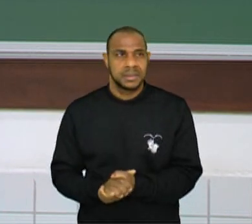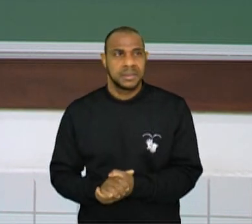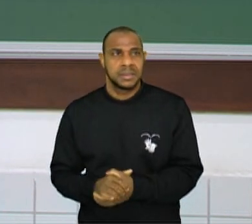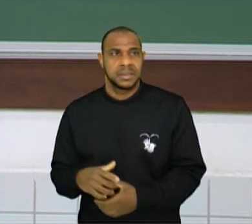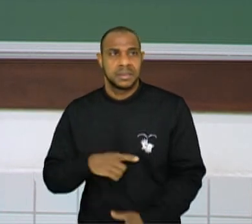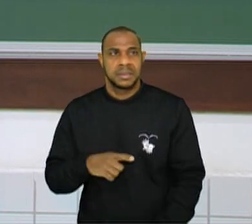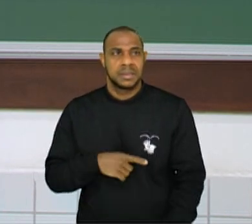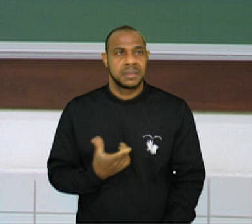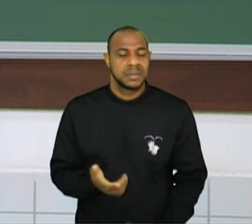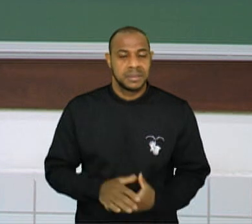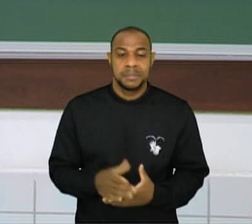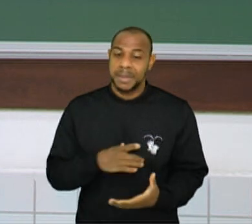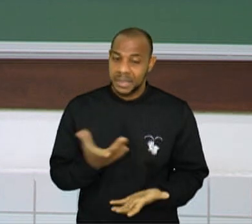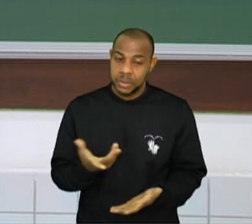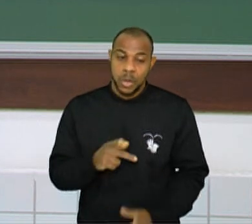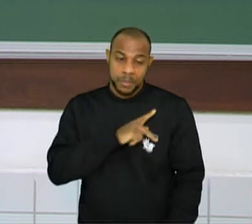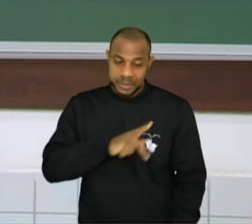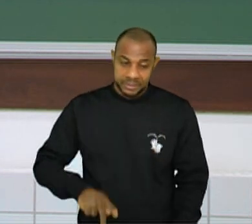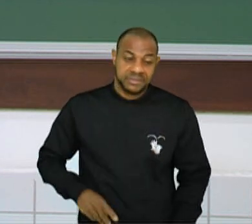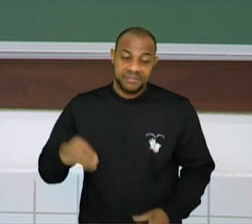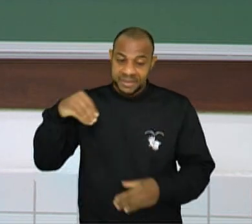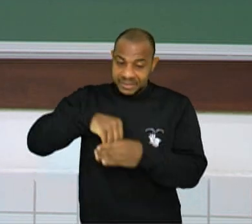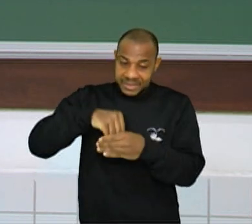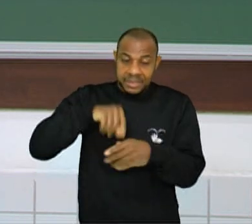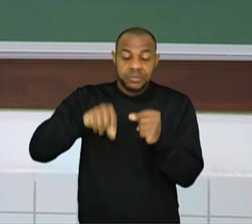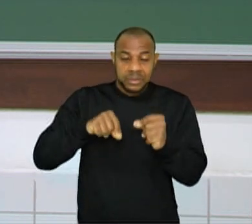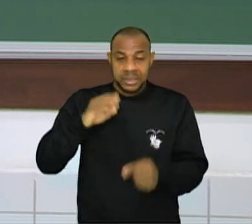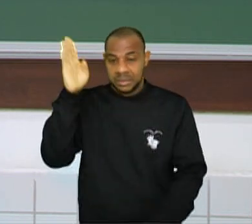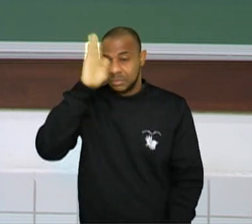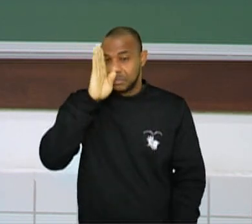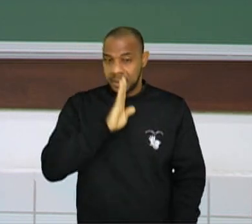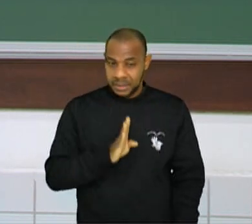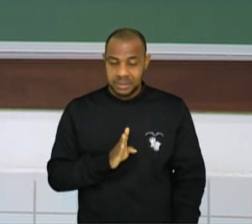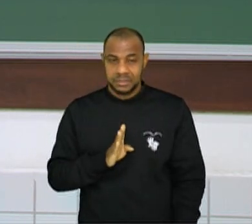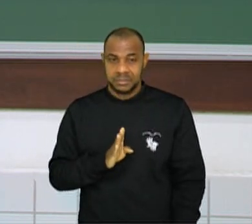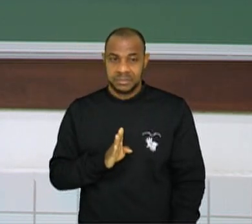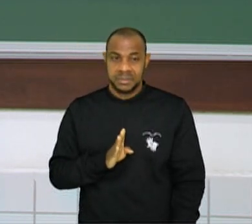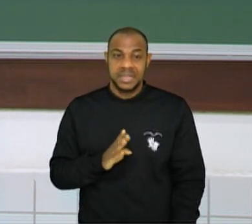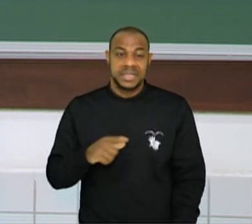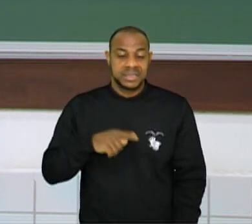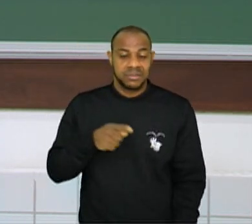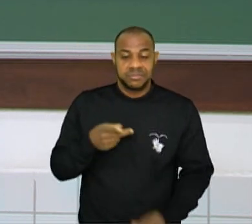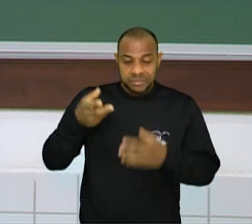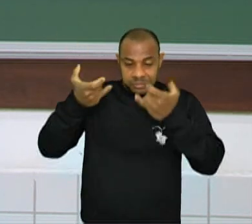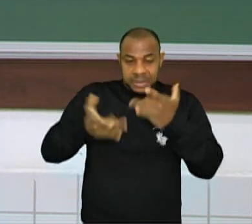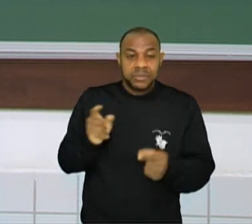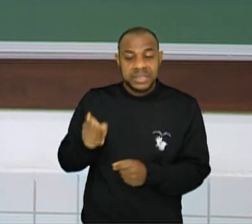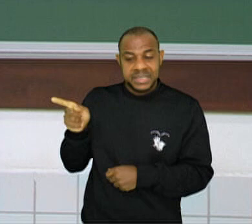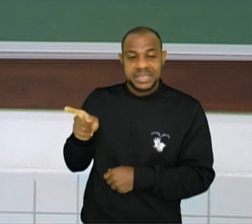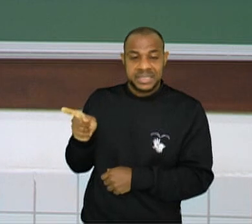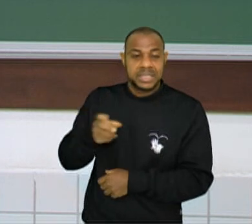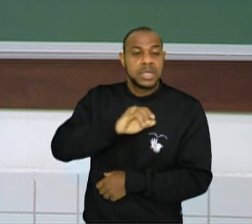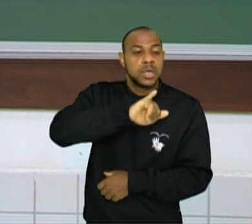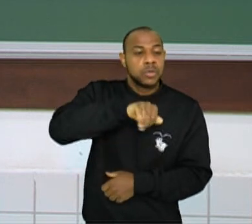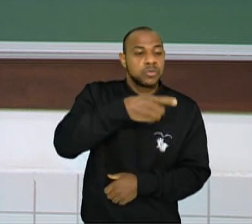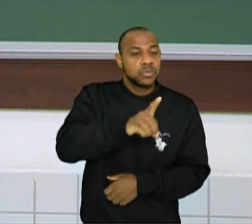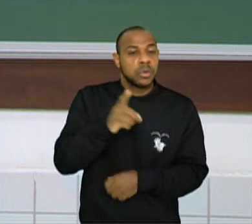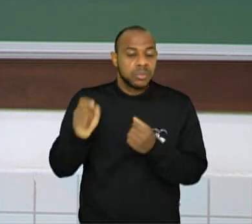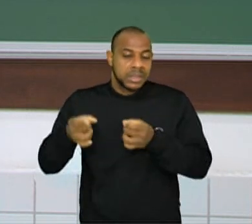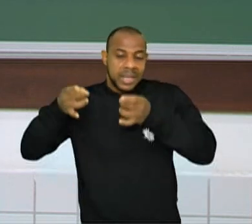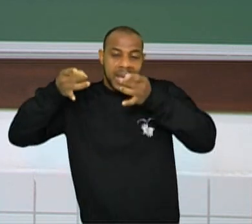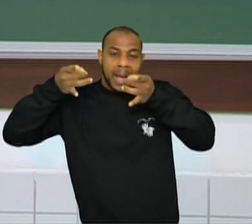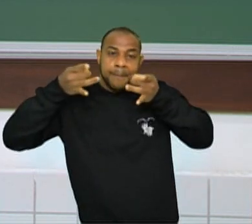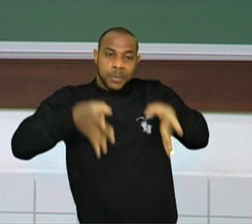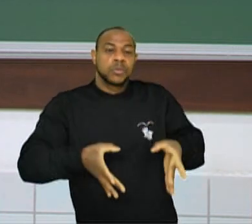estava ainda dentro de território nacional e foi alegado que ele havia abandonado o cargo, né? E isso configura um segundo momento